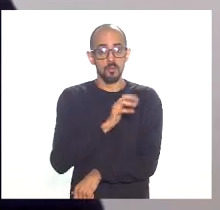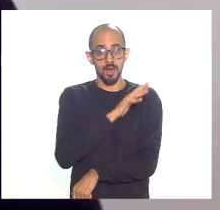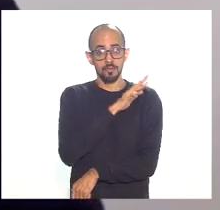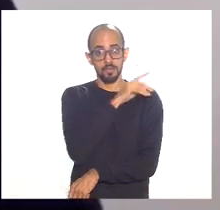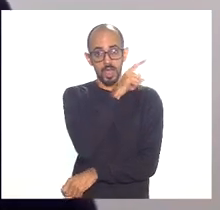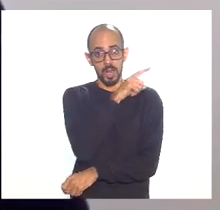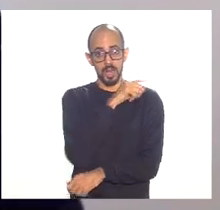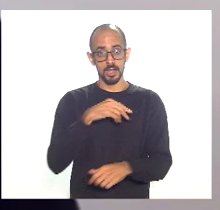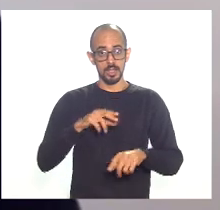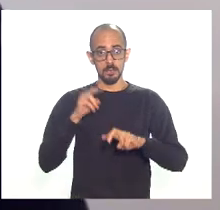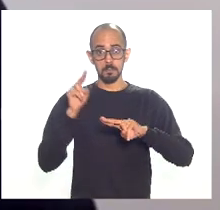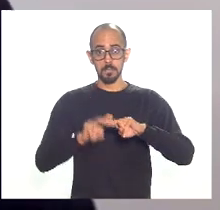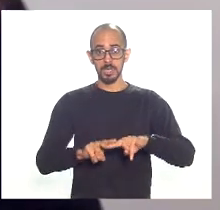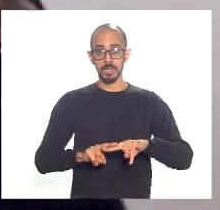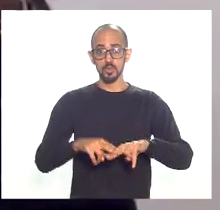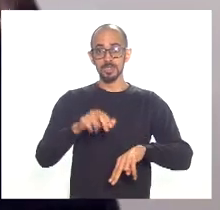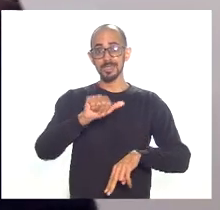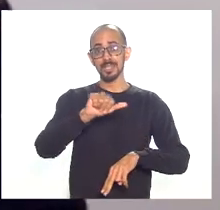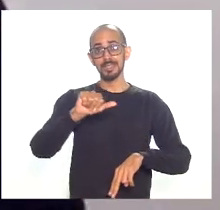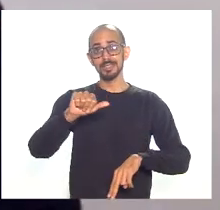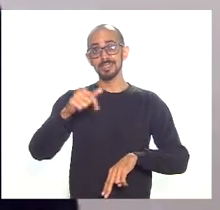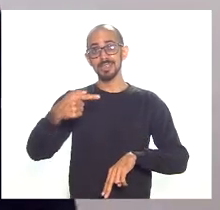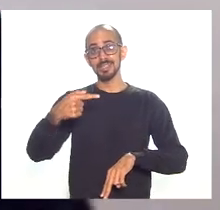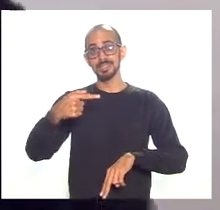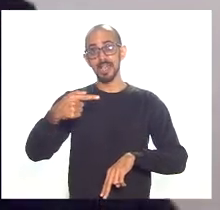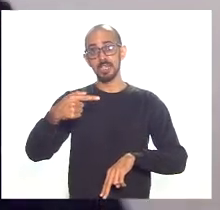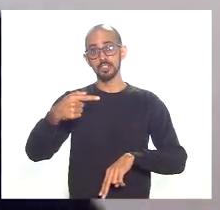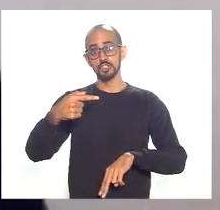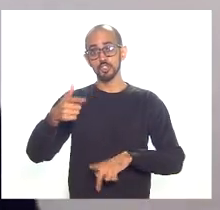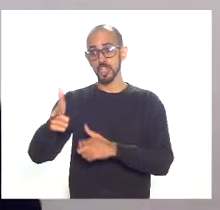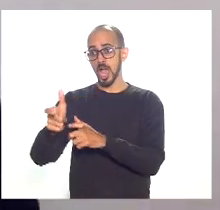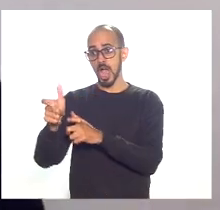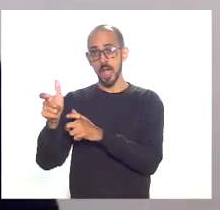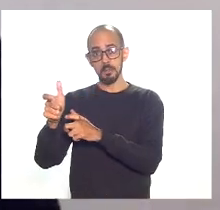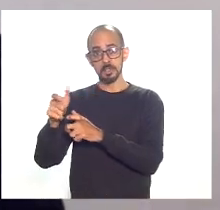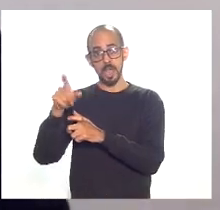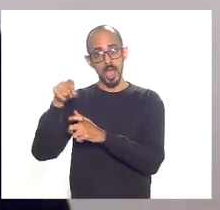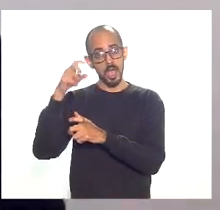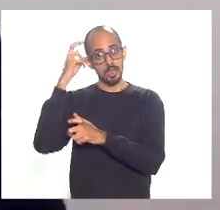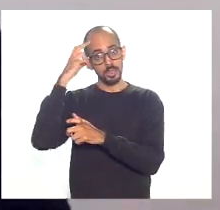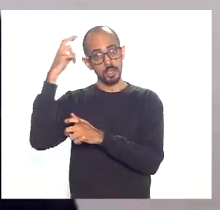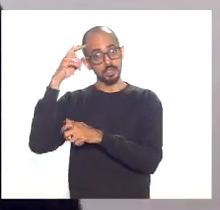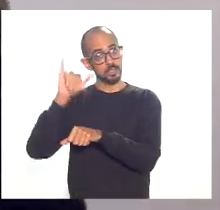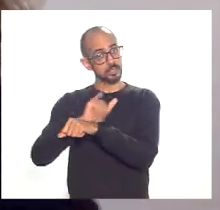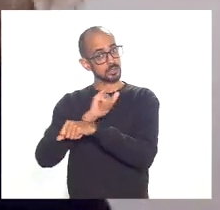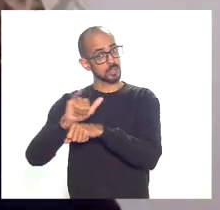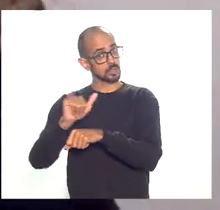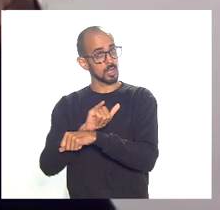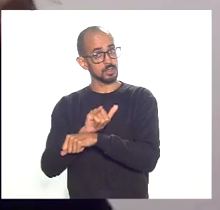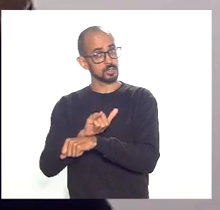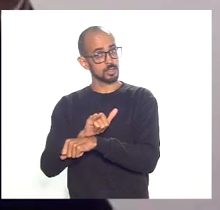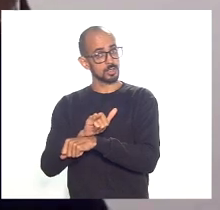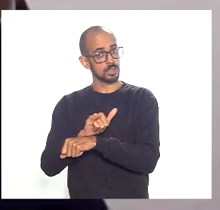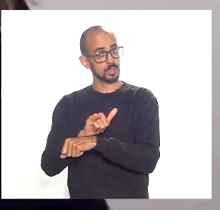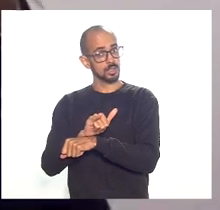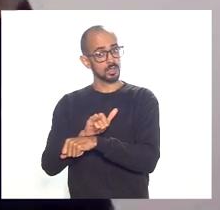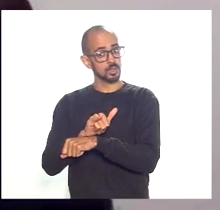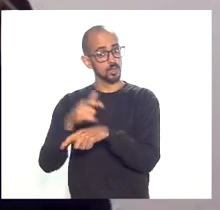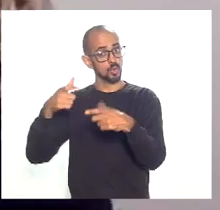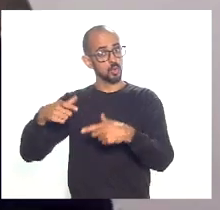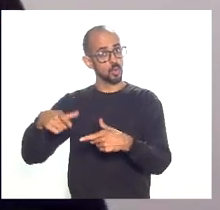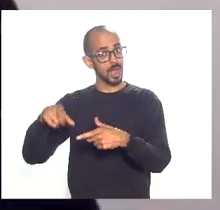apreendeu 117 fuzis, foi uma operação de inteligência, baseando-se, inclusive, no fato que, aonde foi feita a